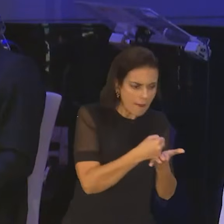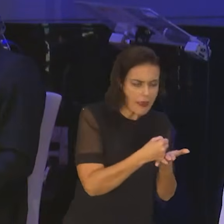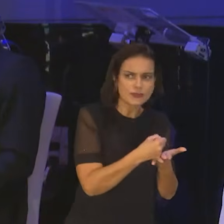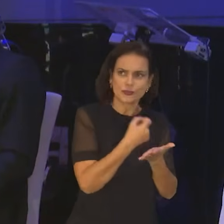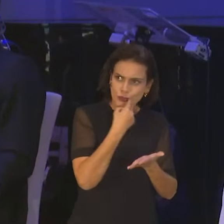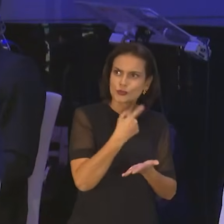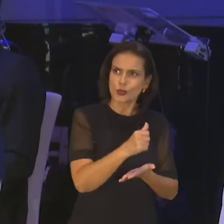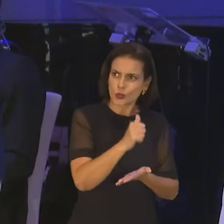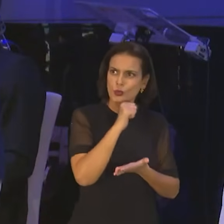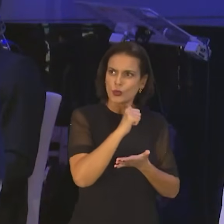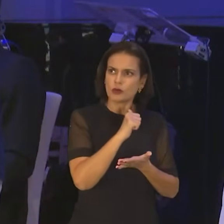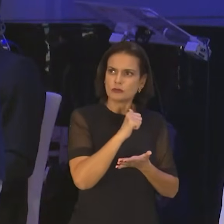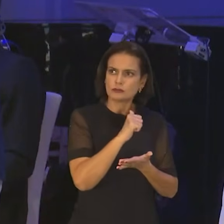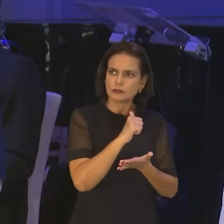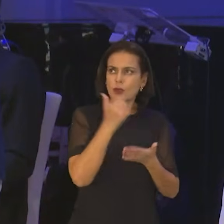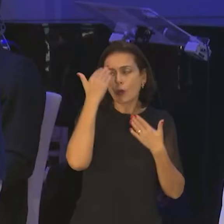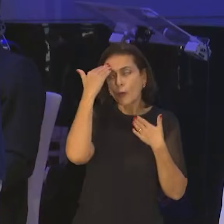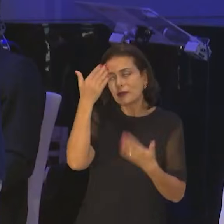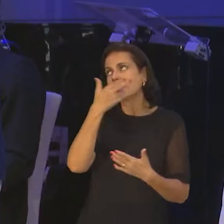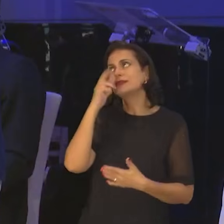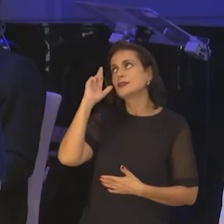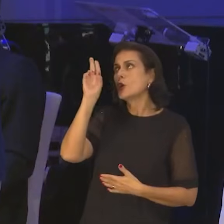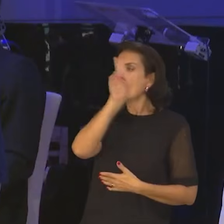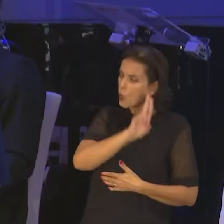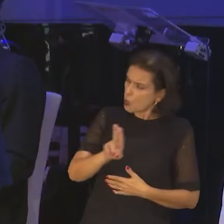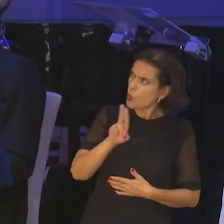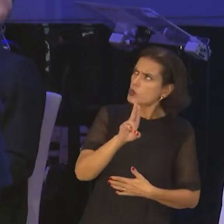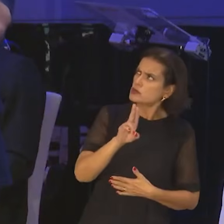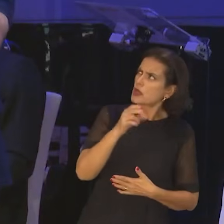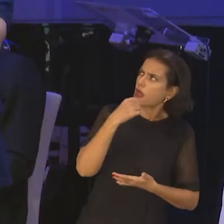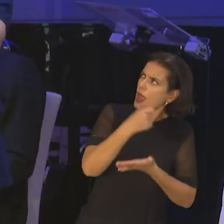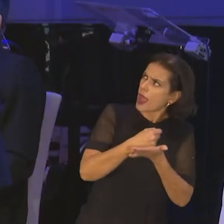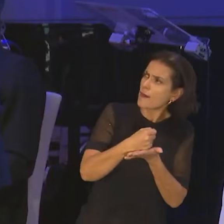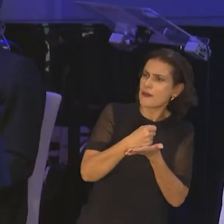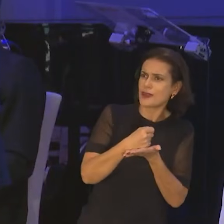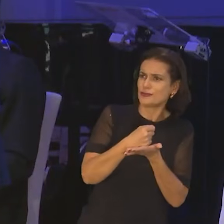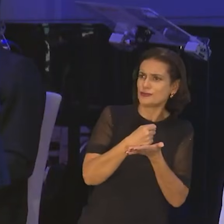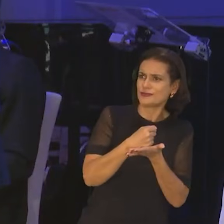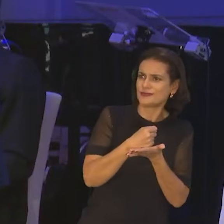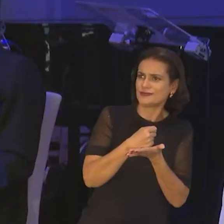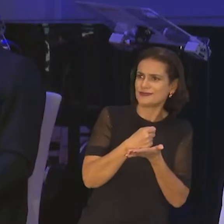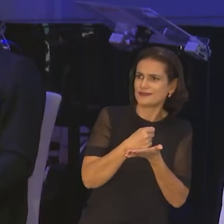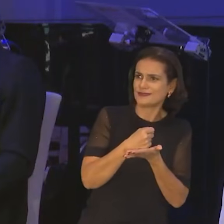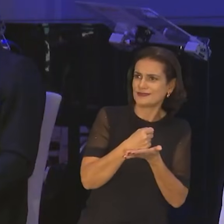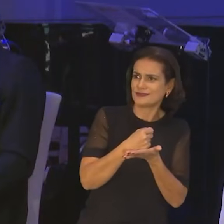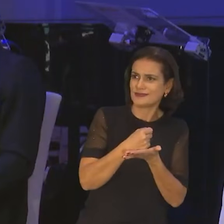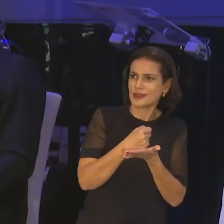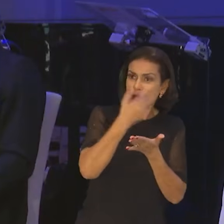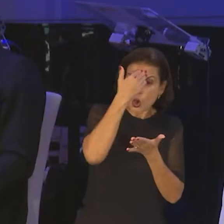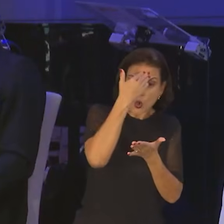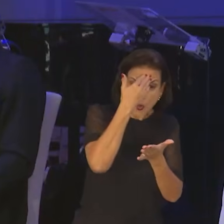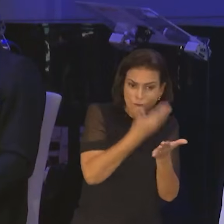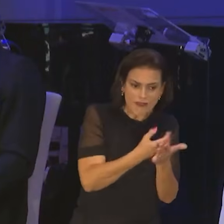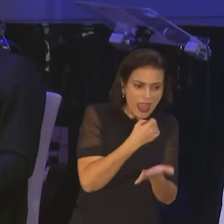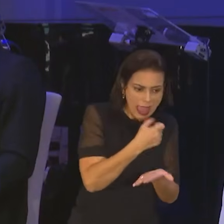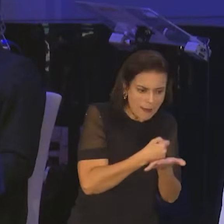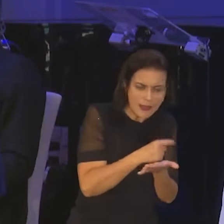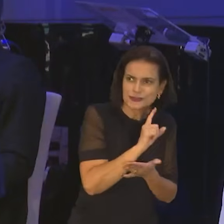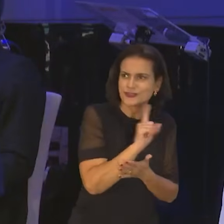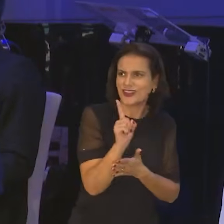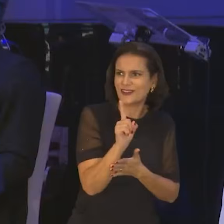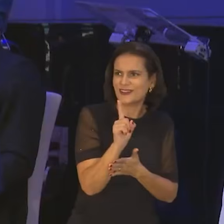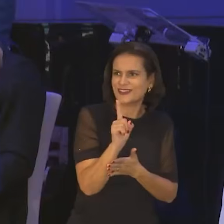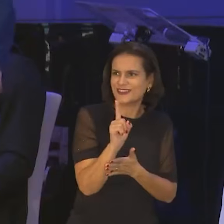remédio. Obrigado, Senhor, usa esse remédio para a minha cura. Não confia no remédio, mas em Deus que deu inteligência a